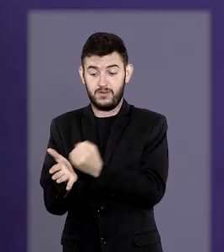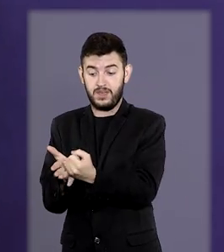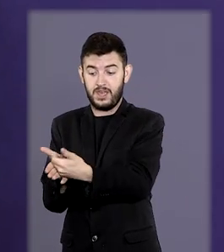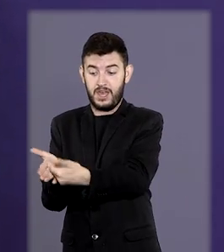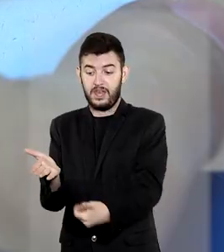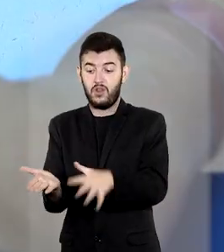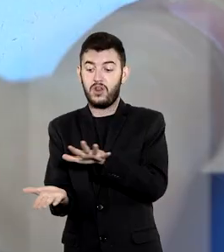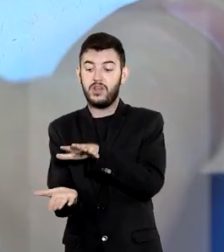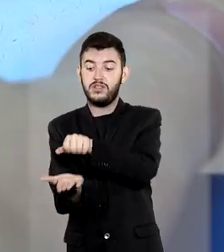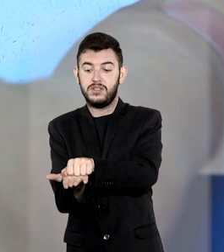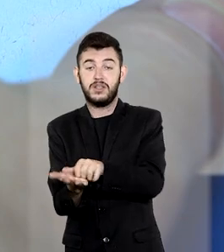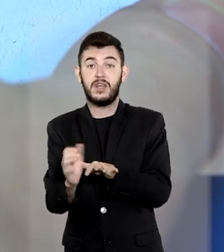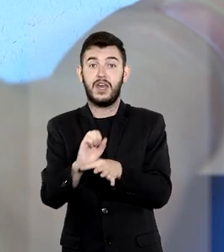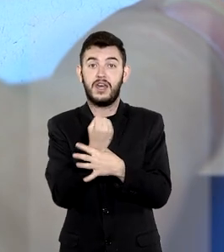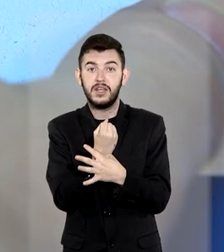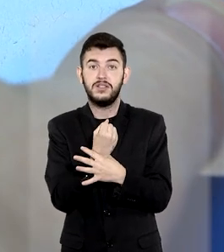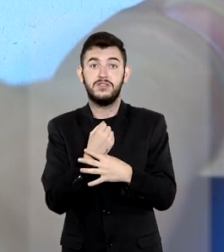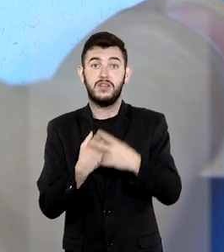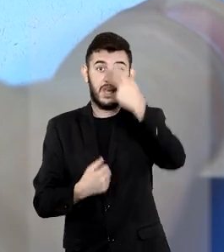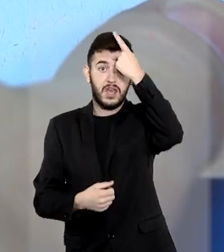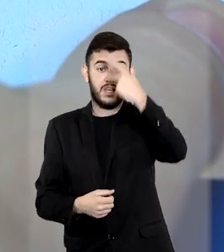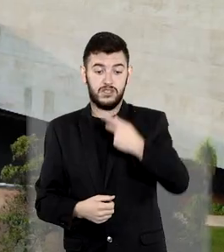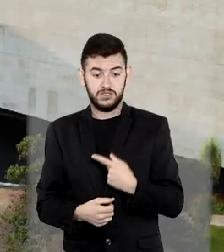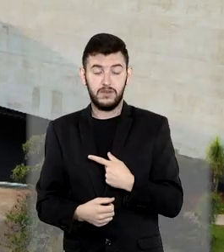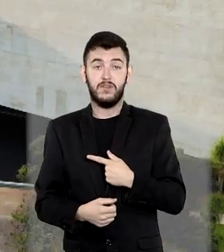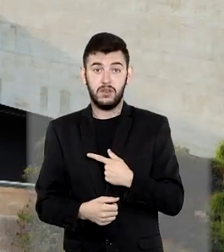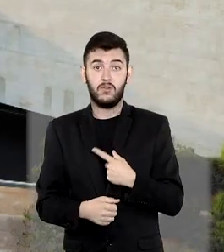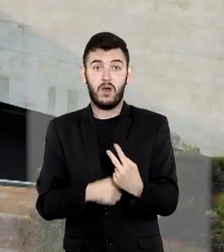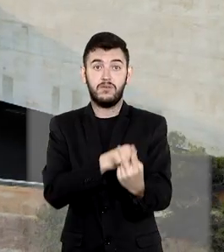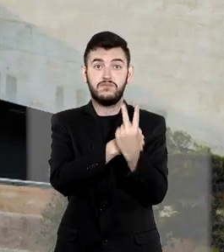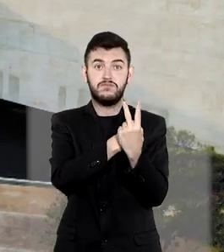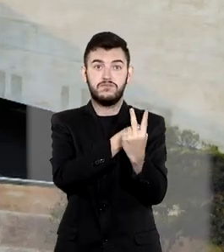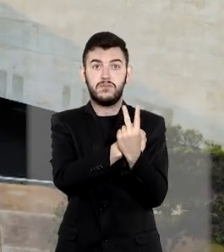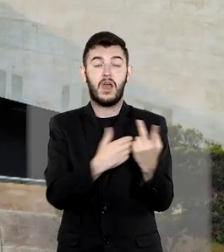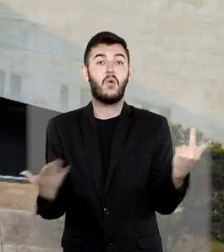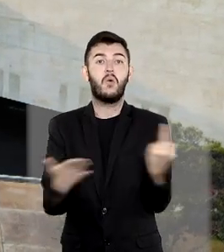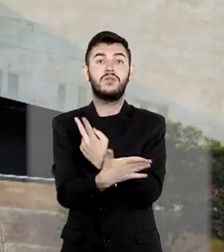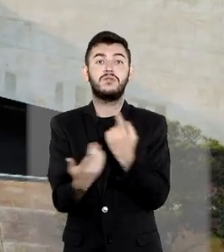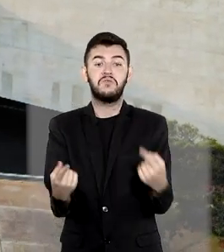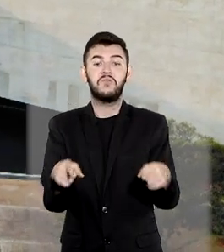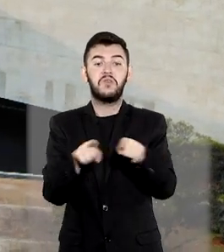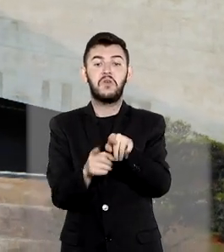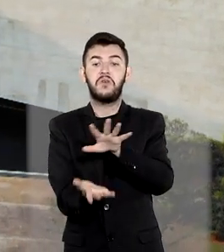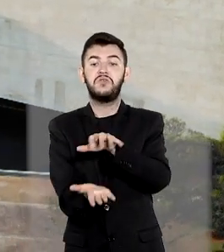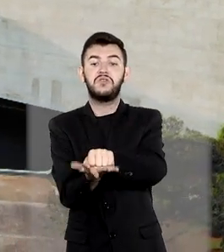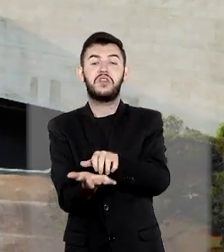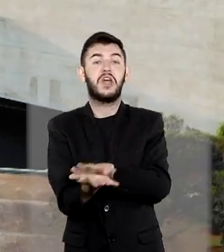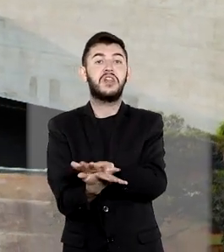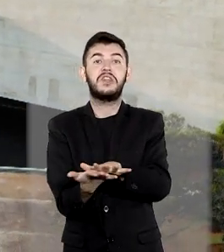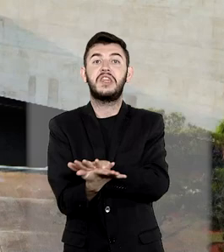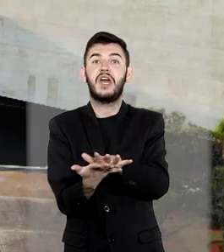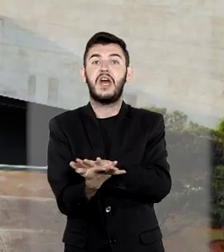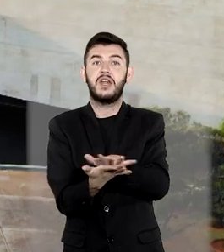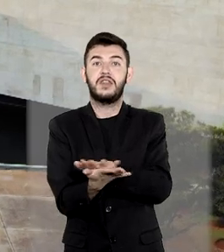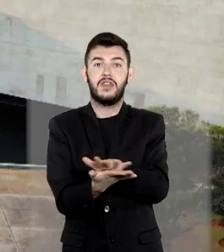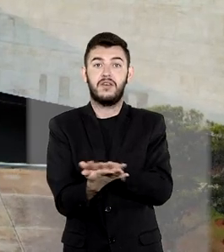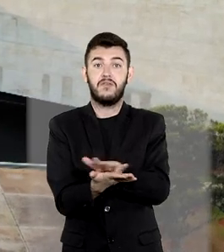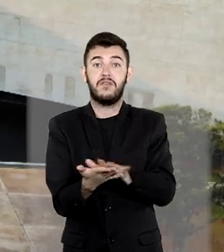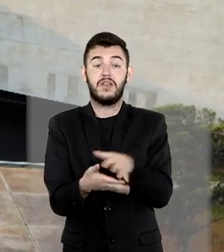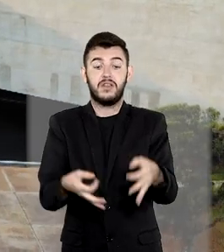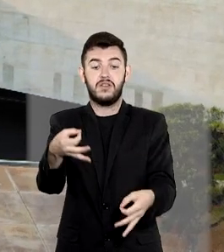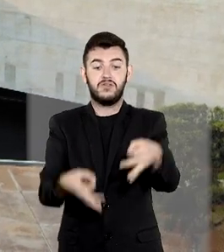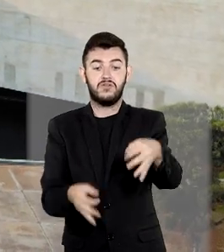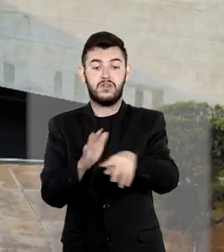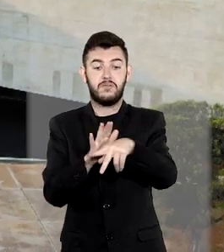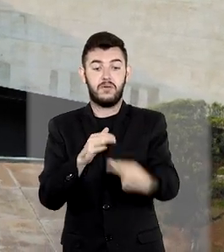essencial para assegurar algumas garantias individuais. Um caso de união estável que não estava registrada chegou ao Superior Tribunal